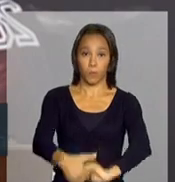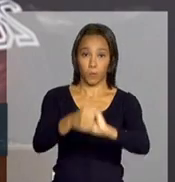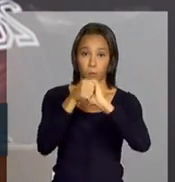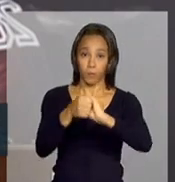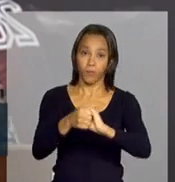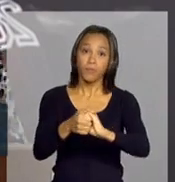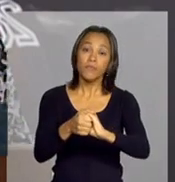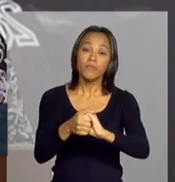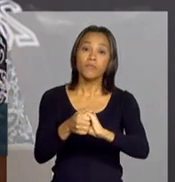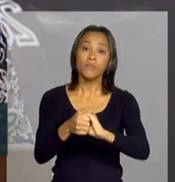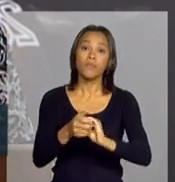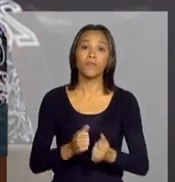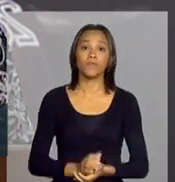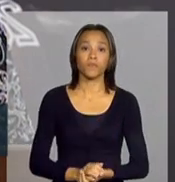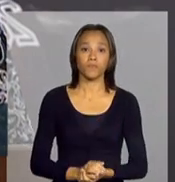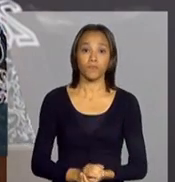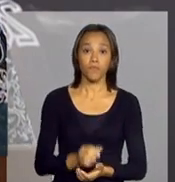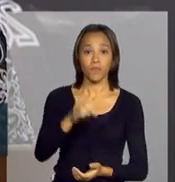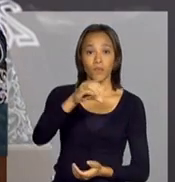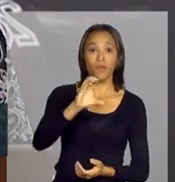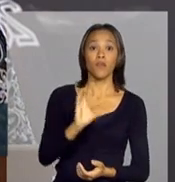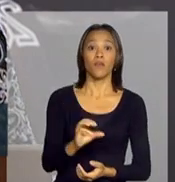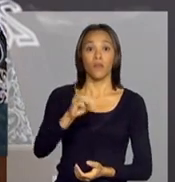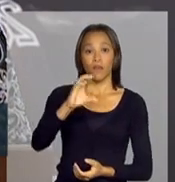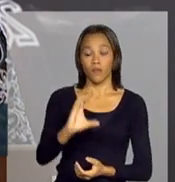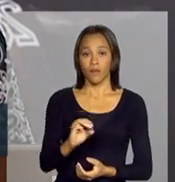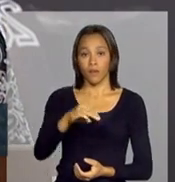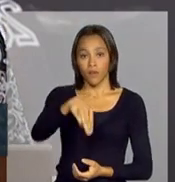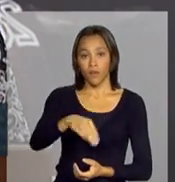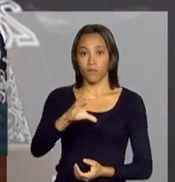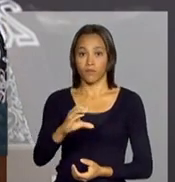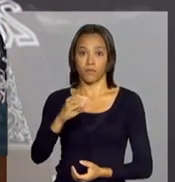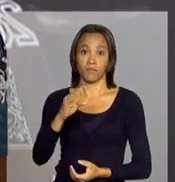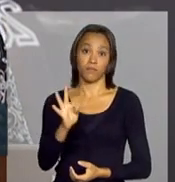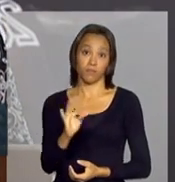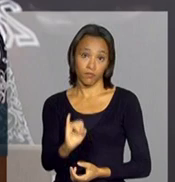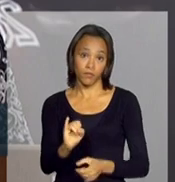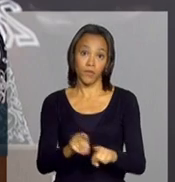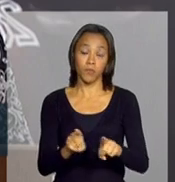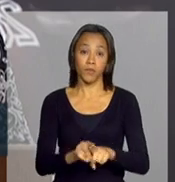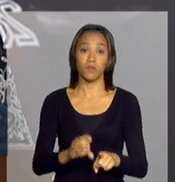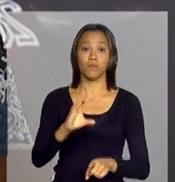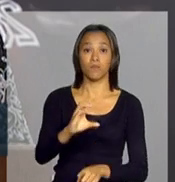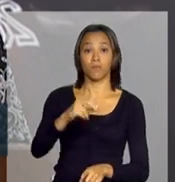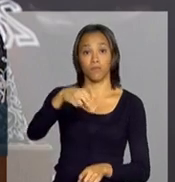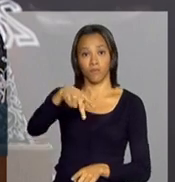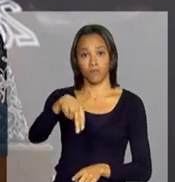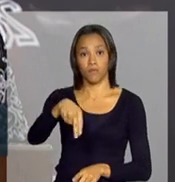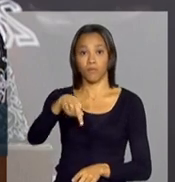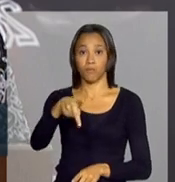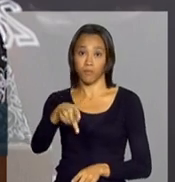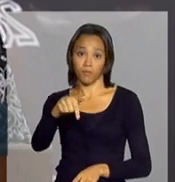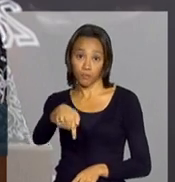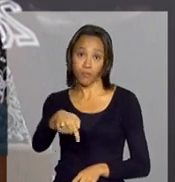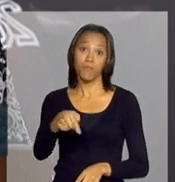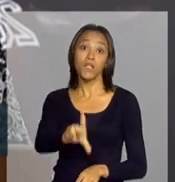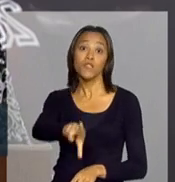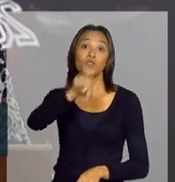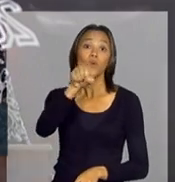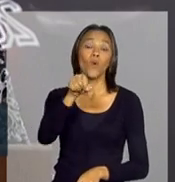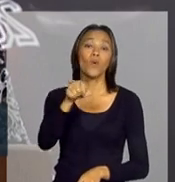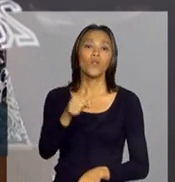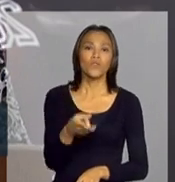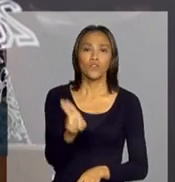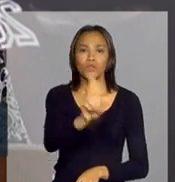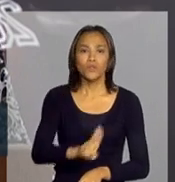cumprimentar o mcti e o npq pela pela escolha de inovação tecnológica